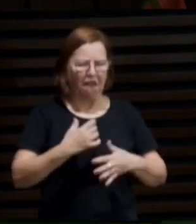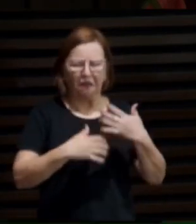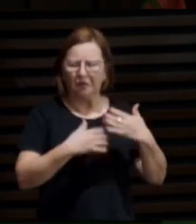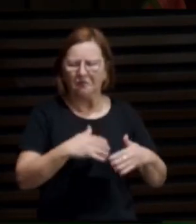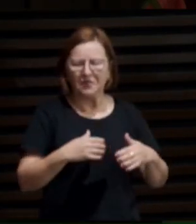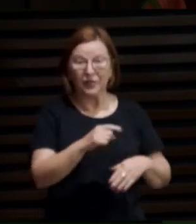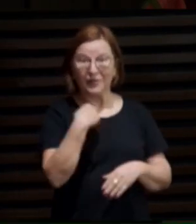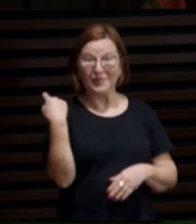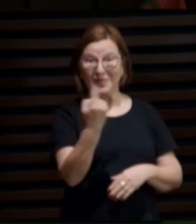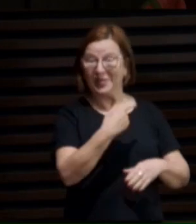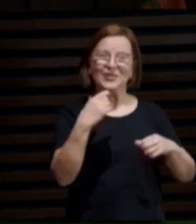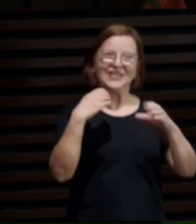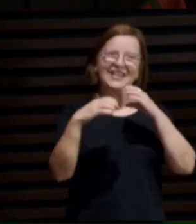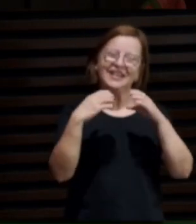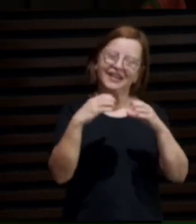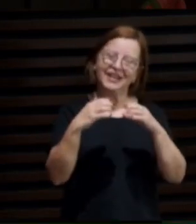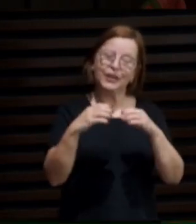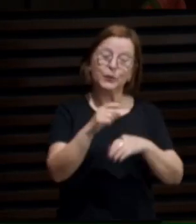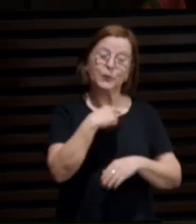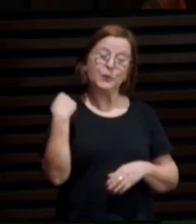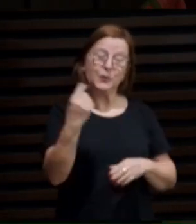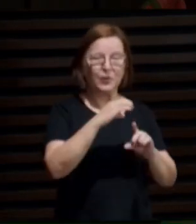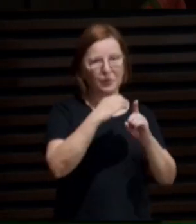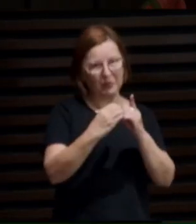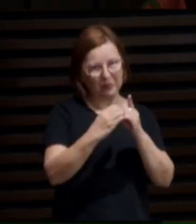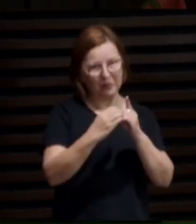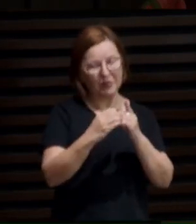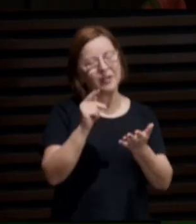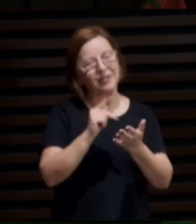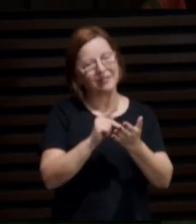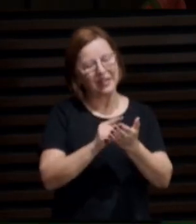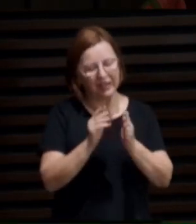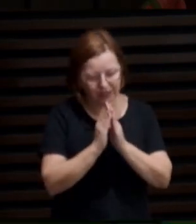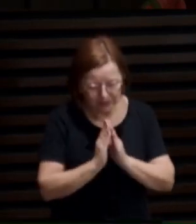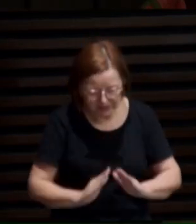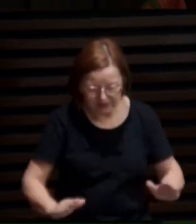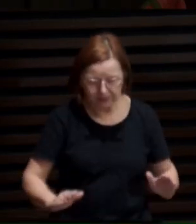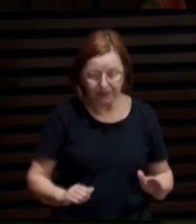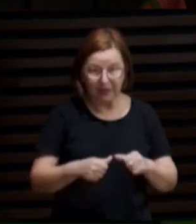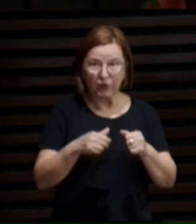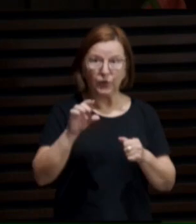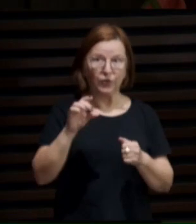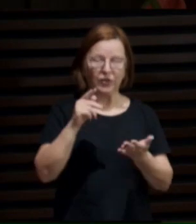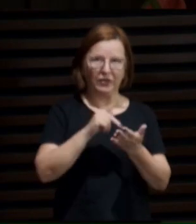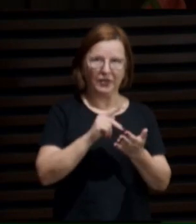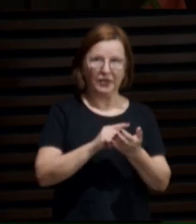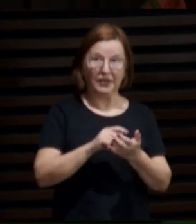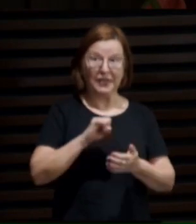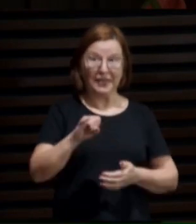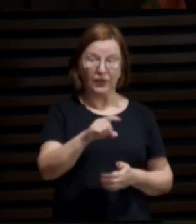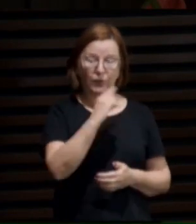reunião com verdadeira adoração. Isso aqui só é válido se no nosso coração,